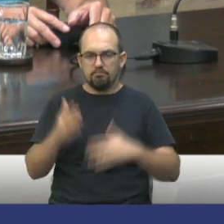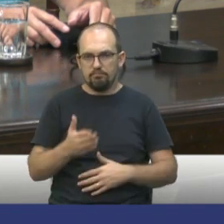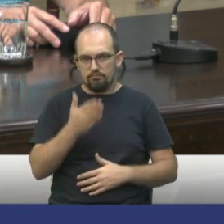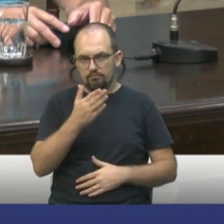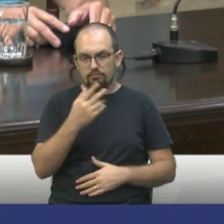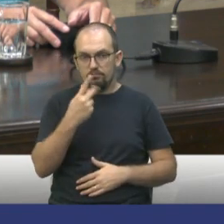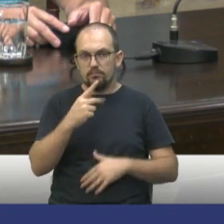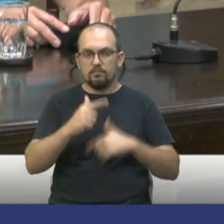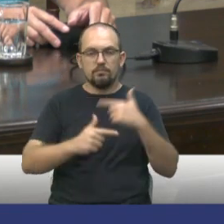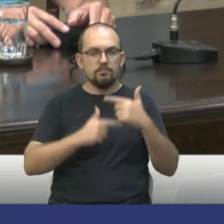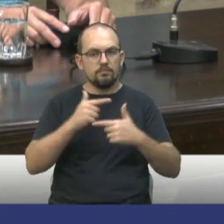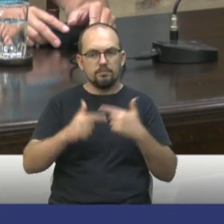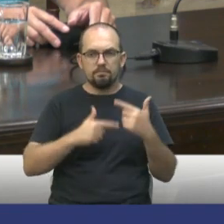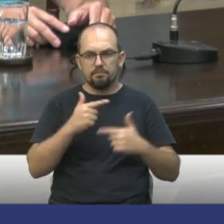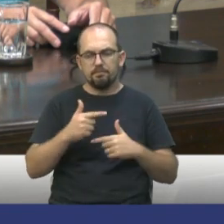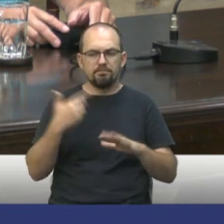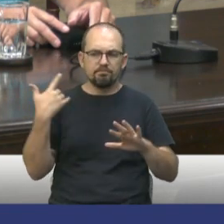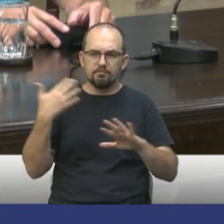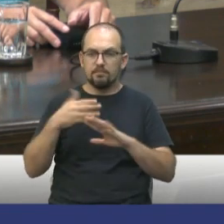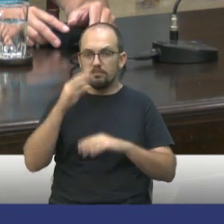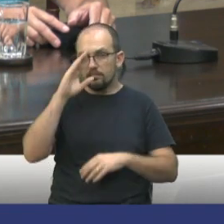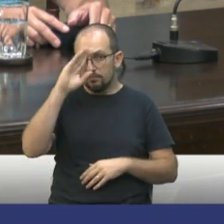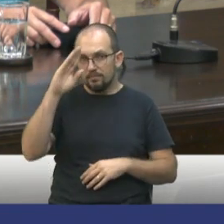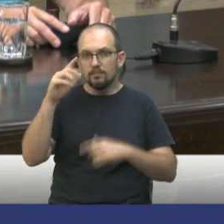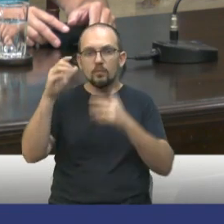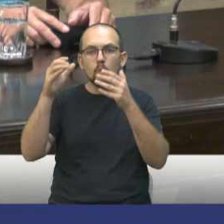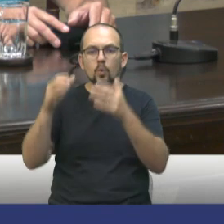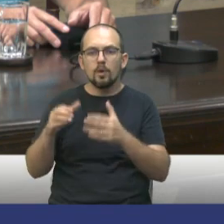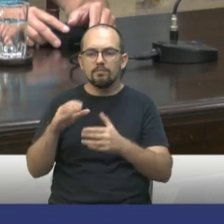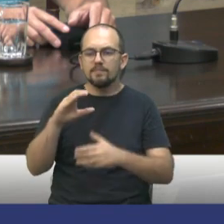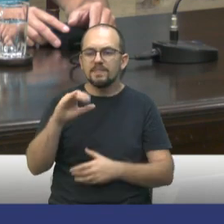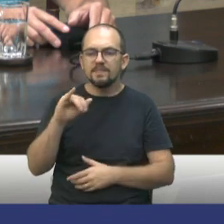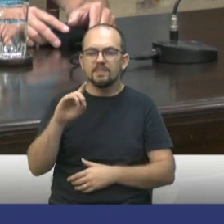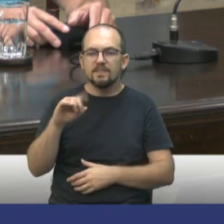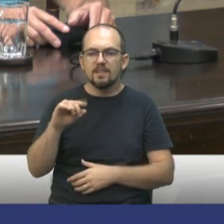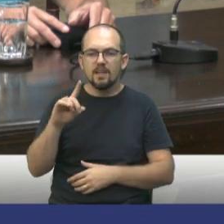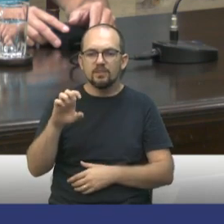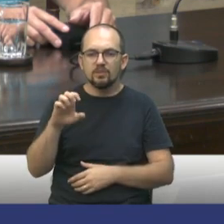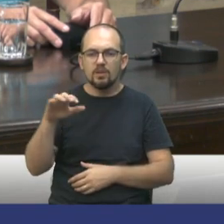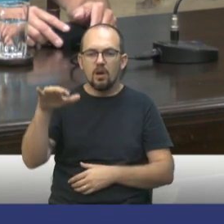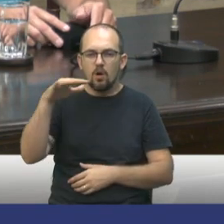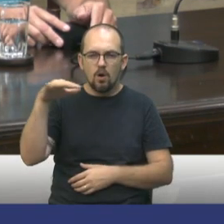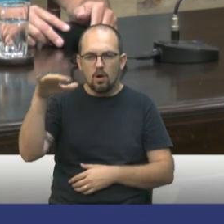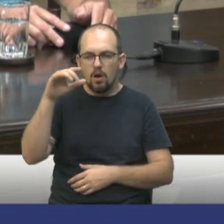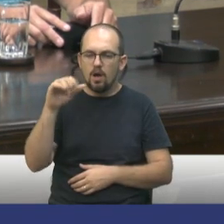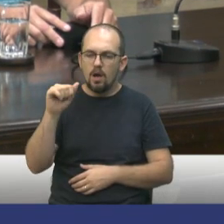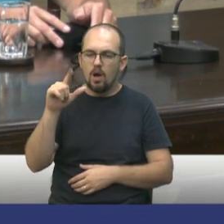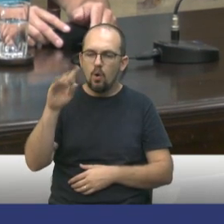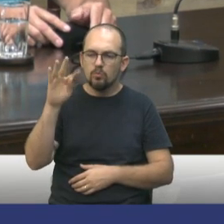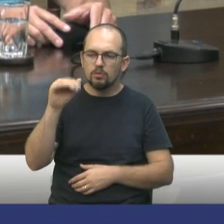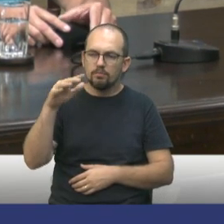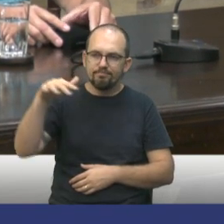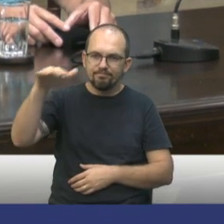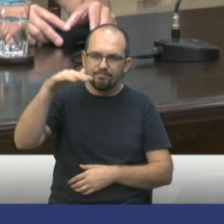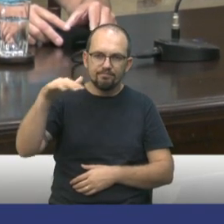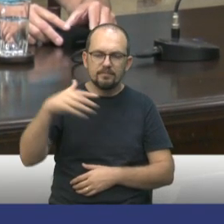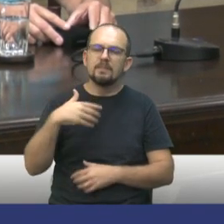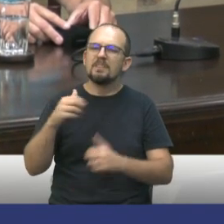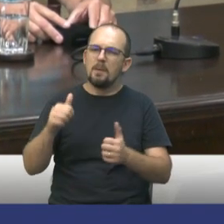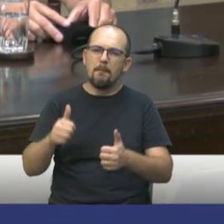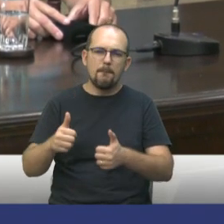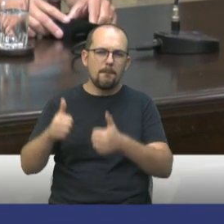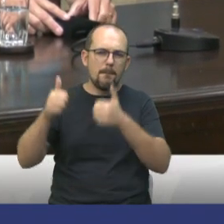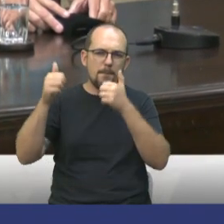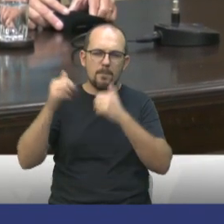seu trabalho, principalmente ali no Cidade Alta, que muito vai melhorar ali naquela região.